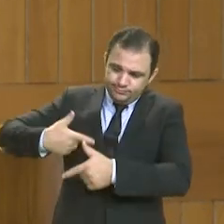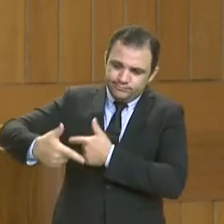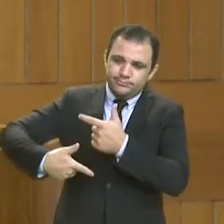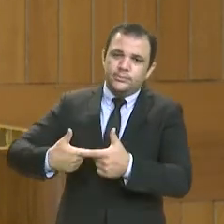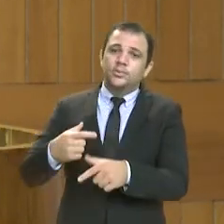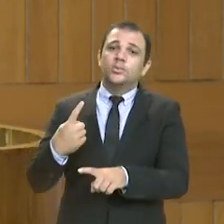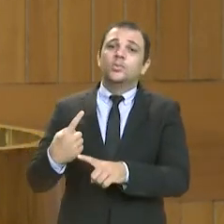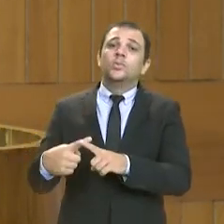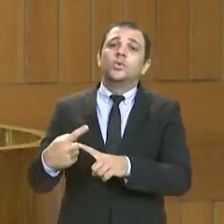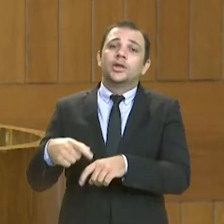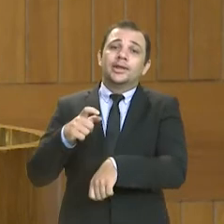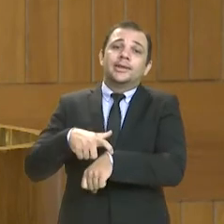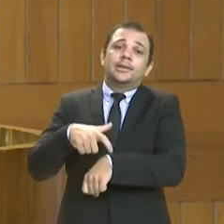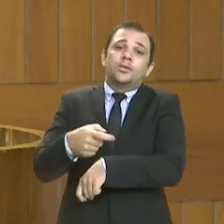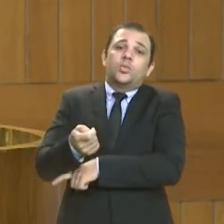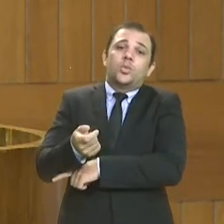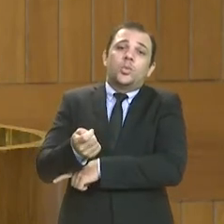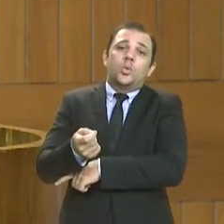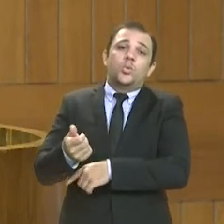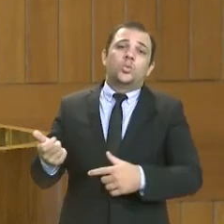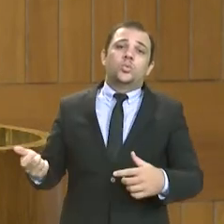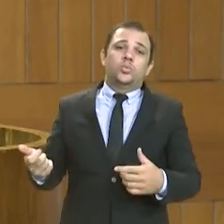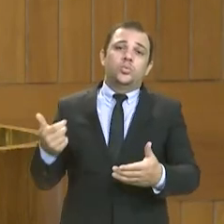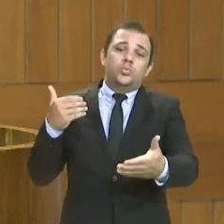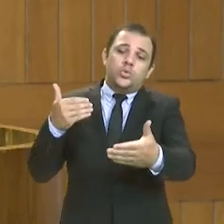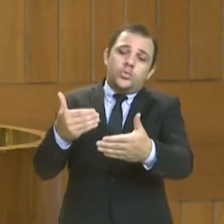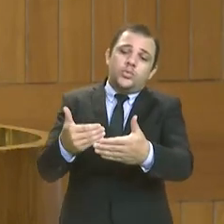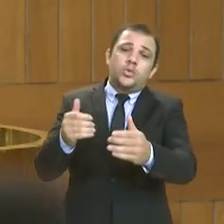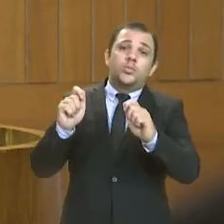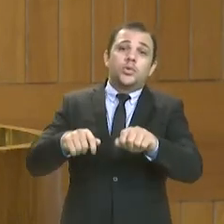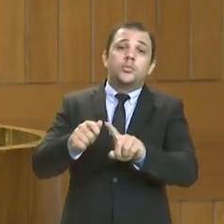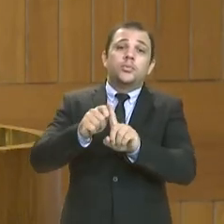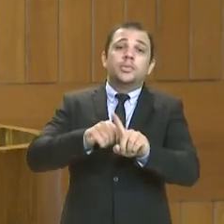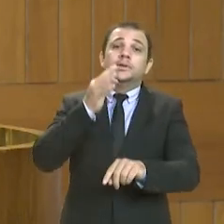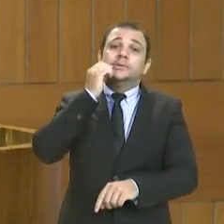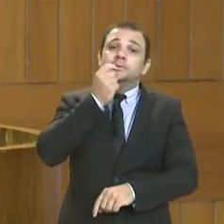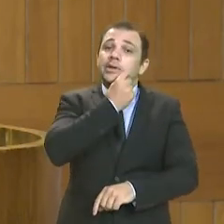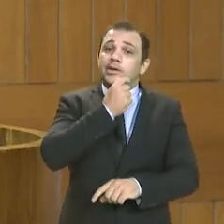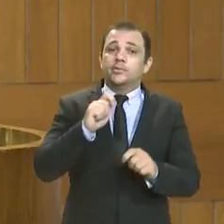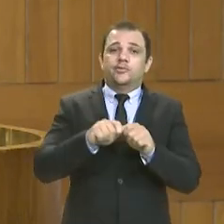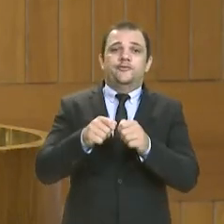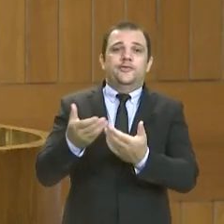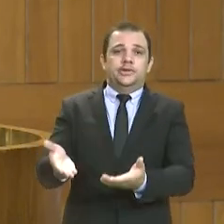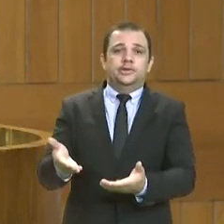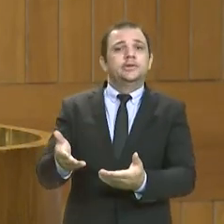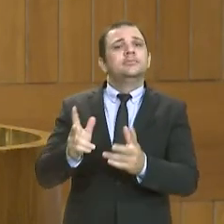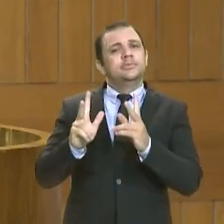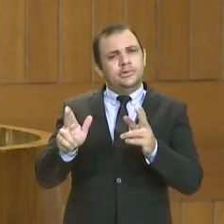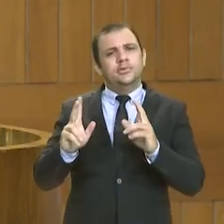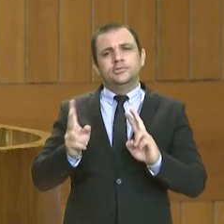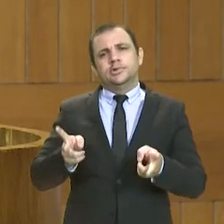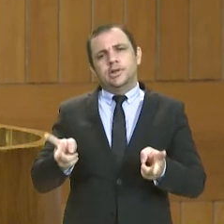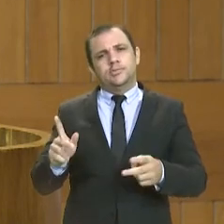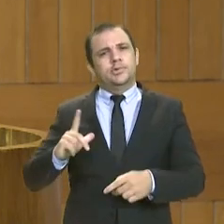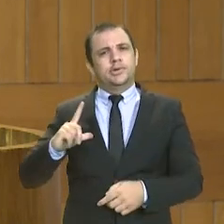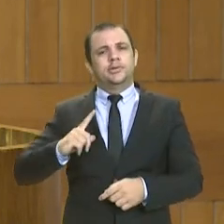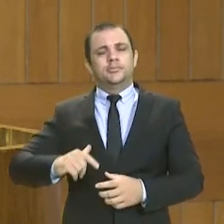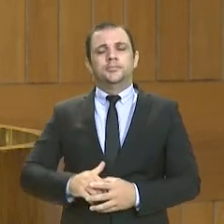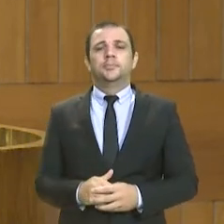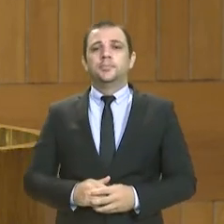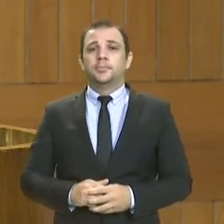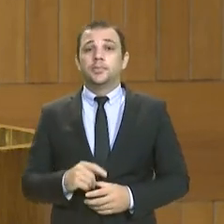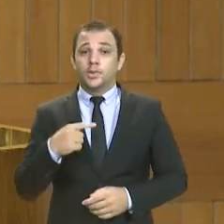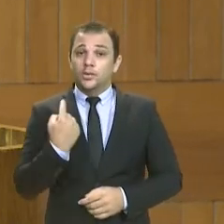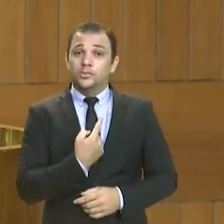pouco tempo para que esse evento possa ser realizado em setembro, como sempre foi feito. Então, deputados, aqui peço a ajuda